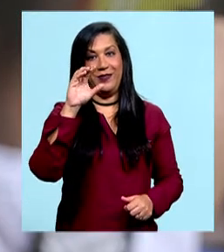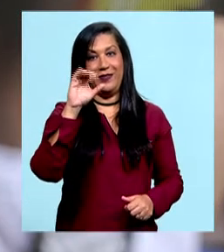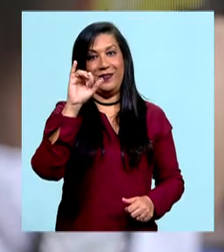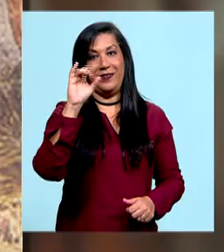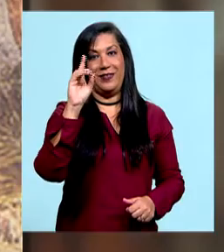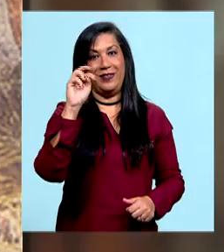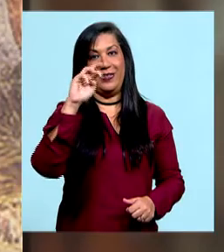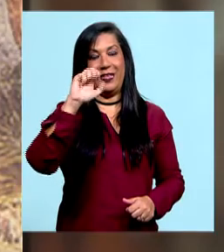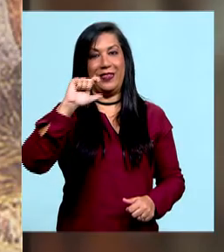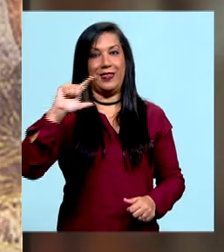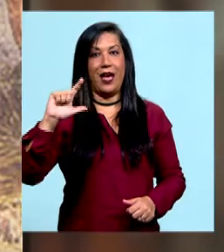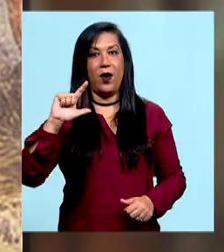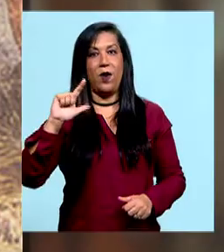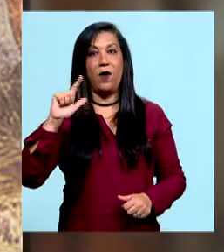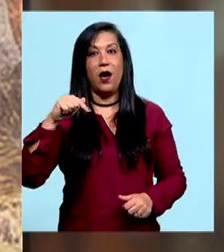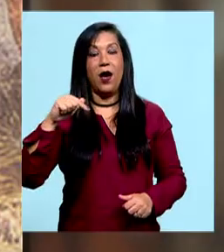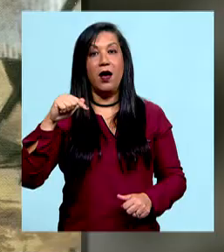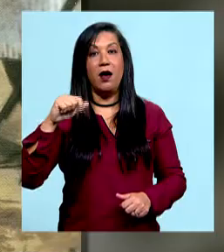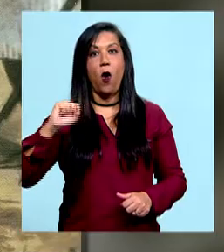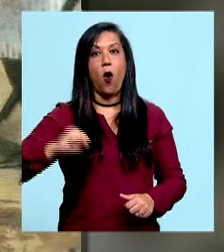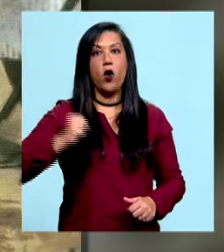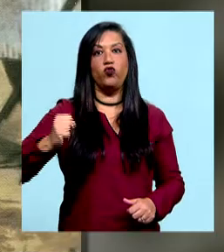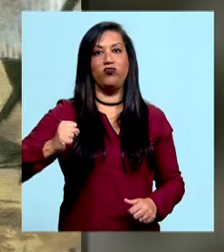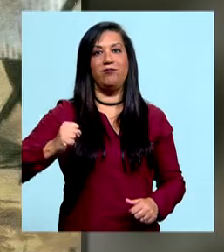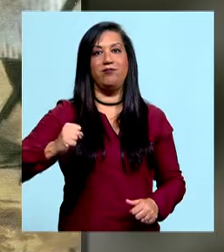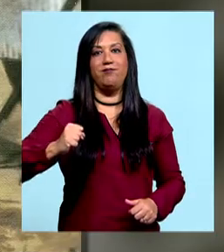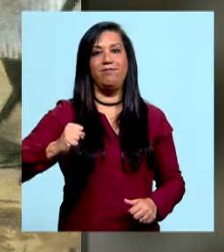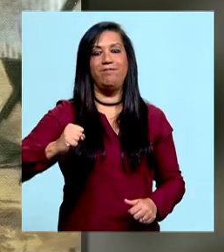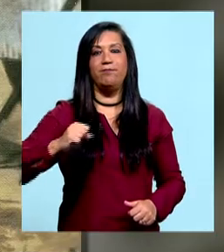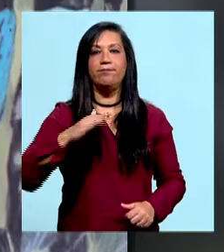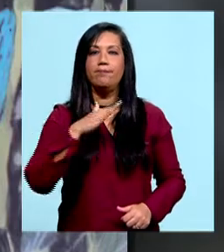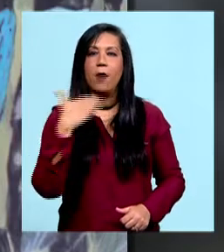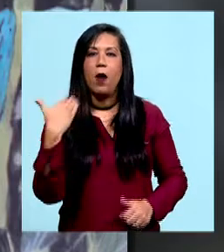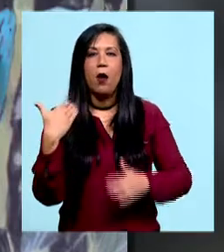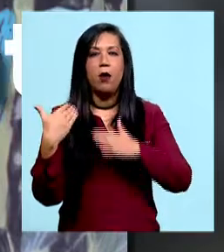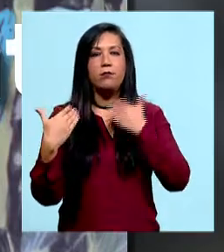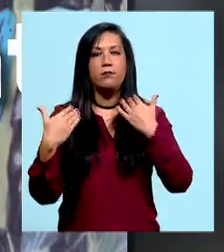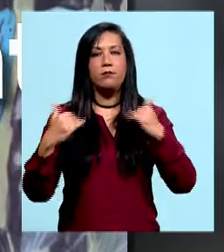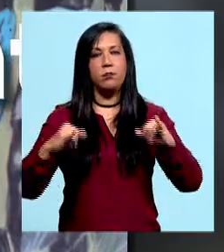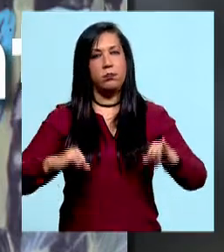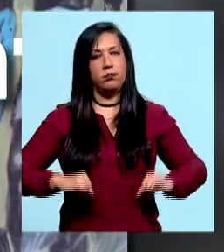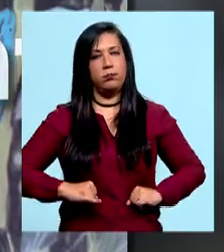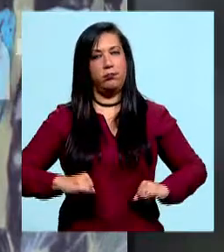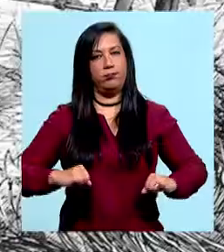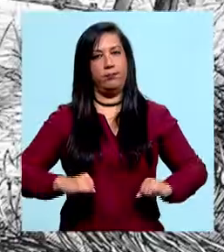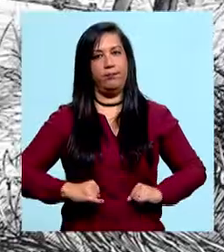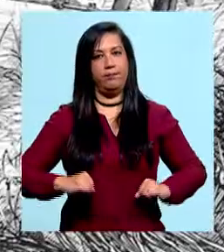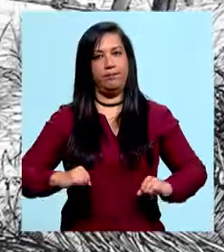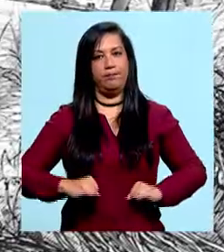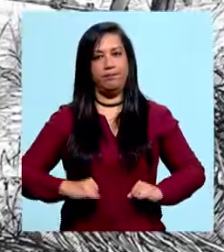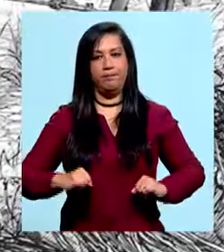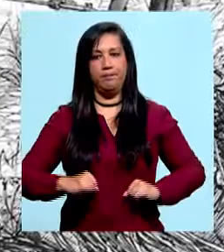com base em ódio, em morte, em sofrimento.